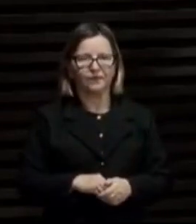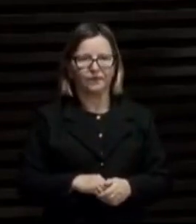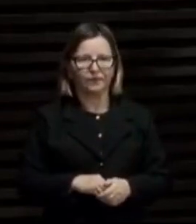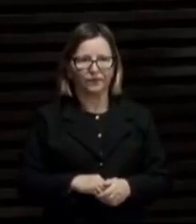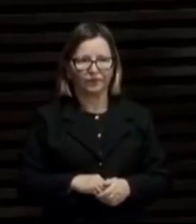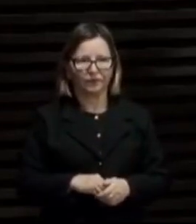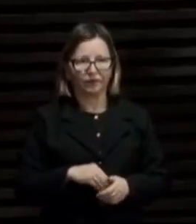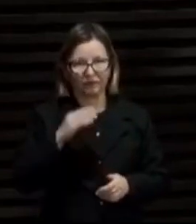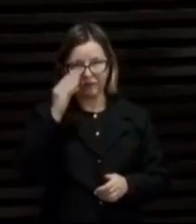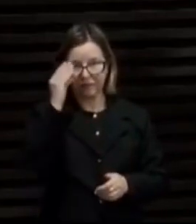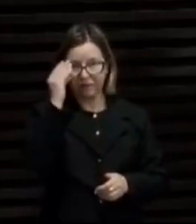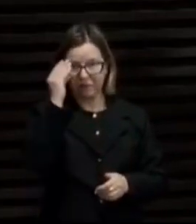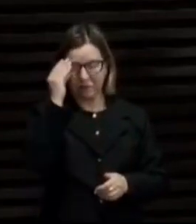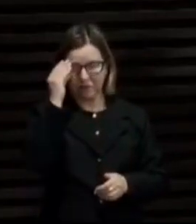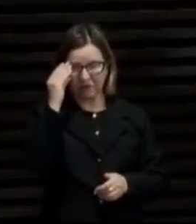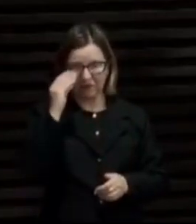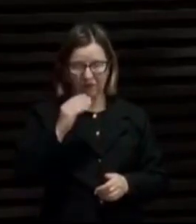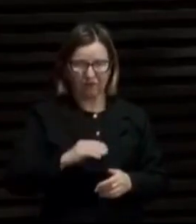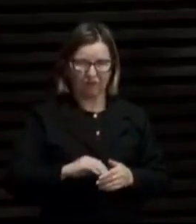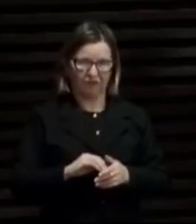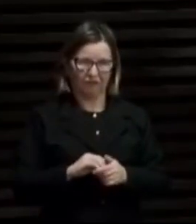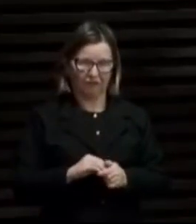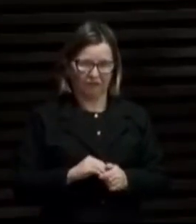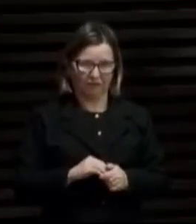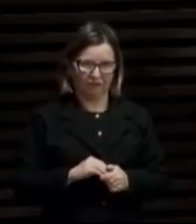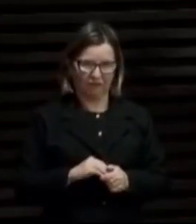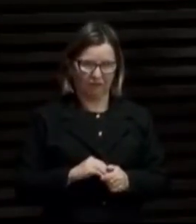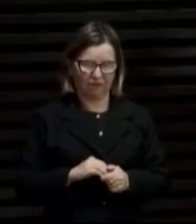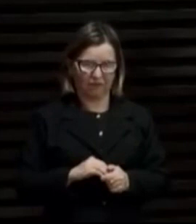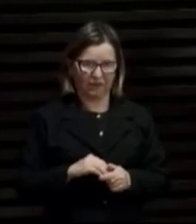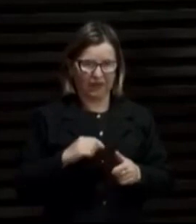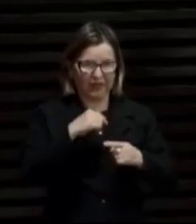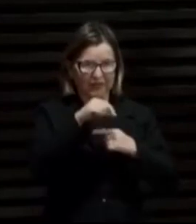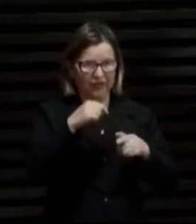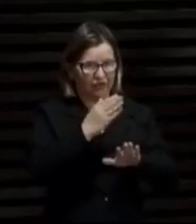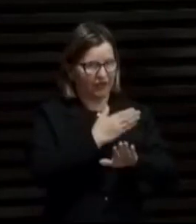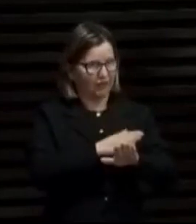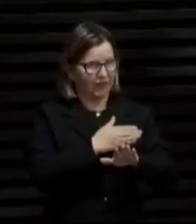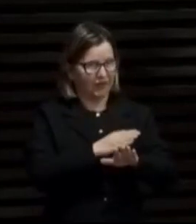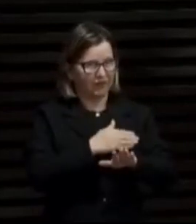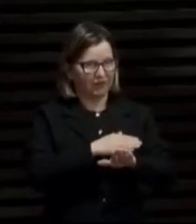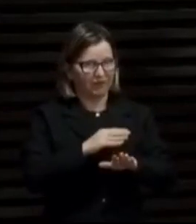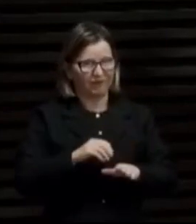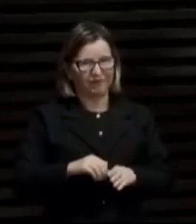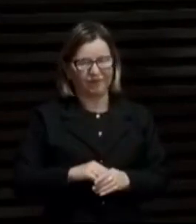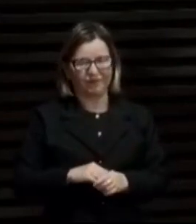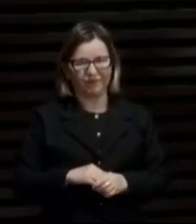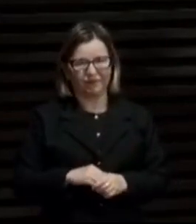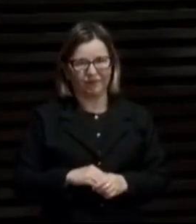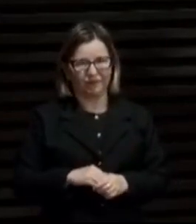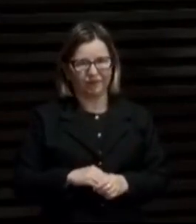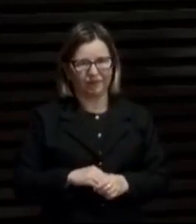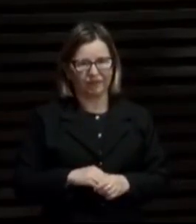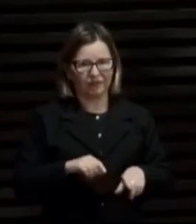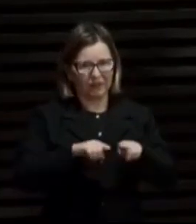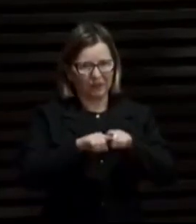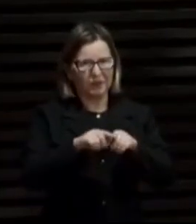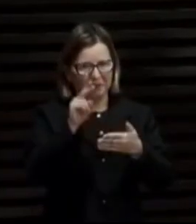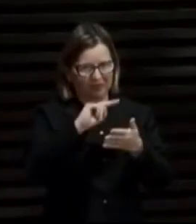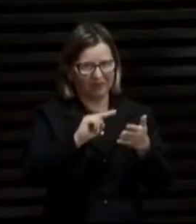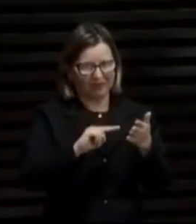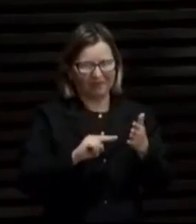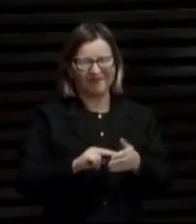Ele é um pouquinho longo, mas não tem como. Santidade na prática. Os irmãos vão acompanhando aí, né?